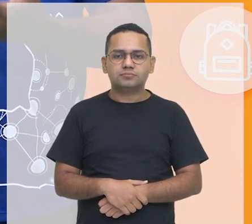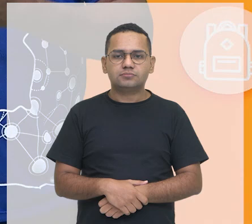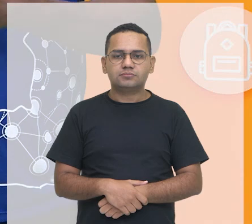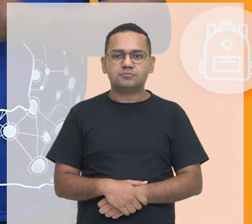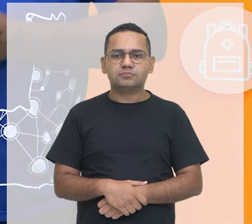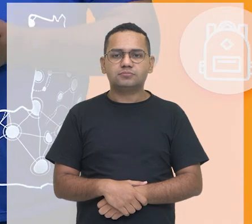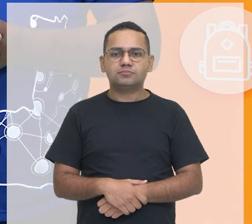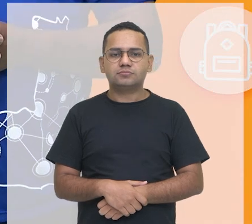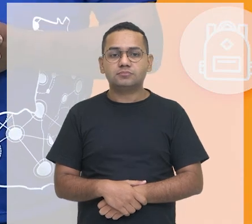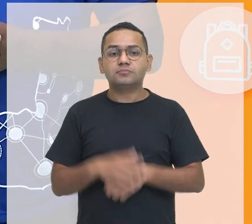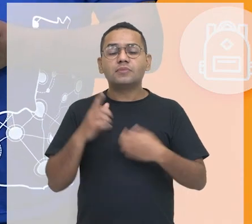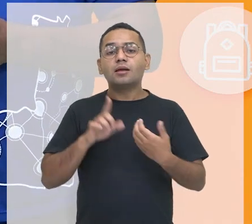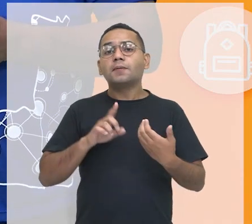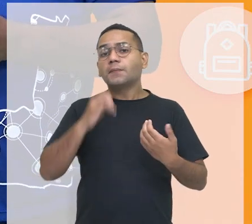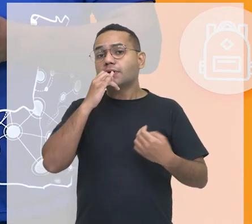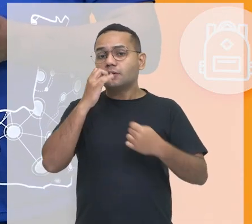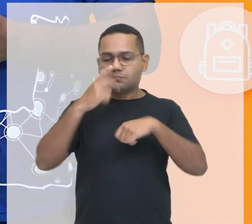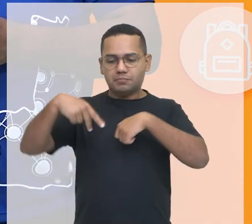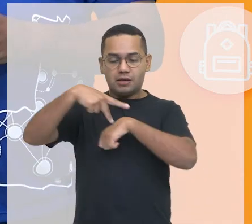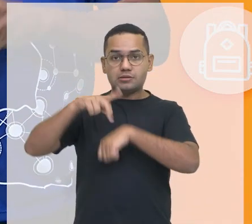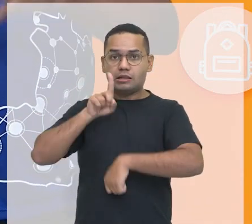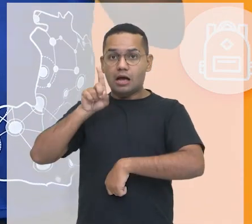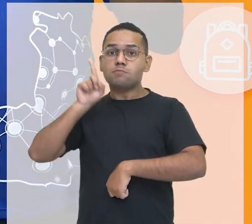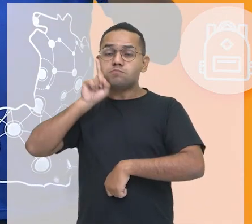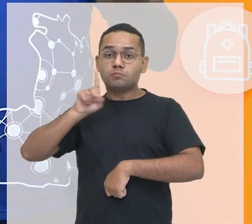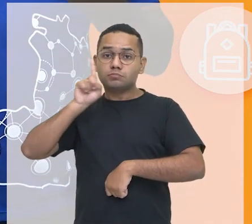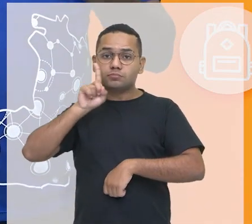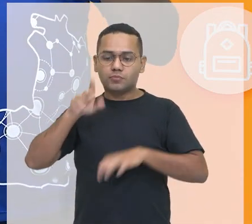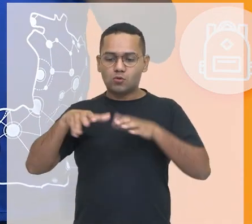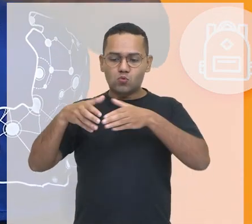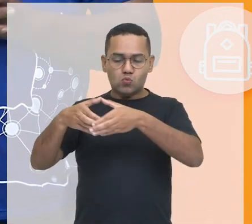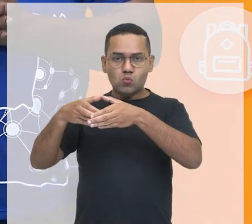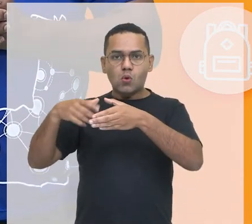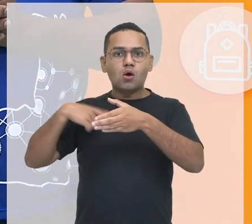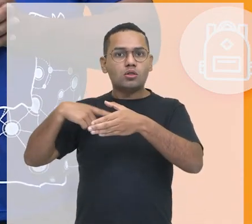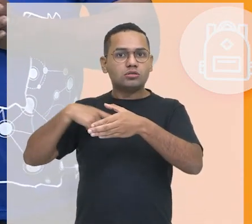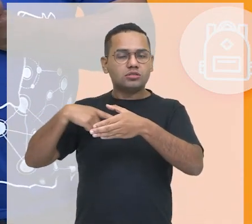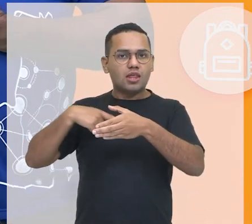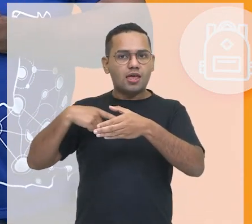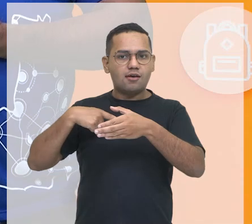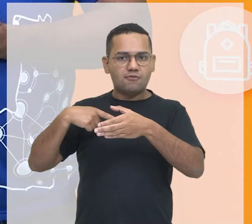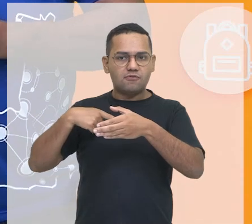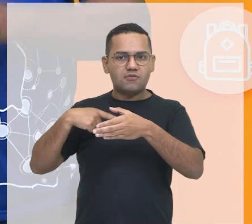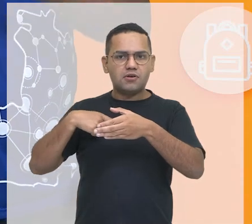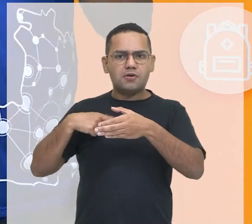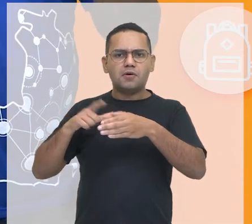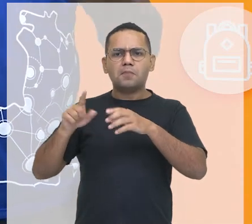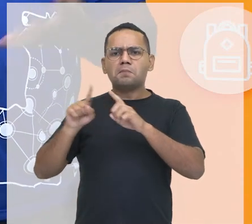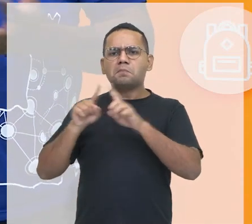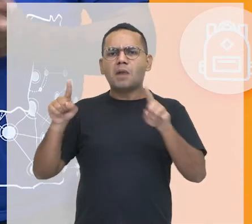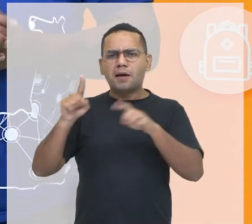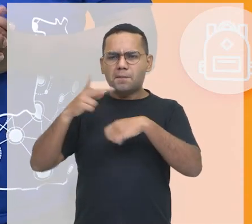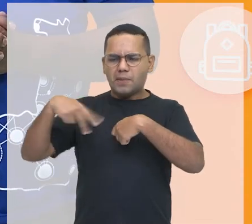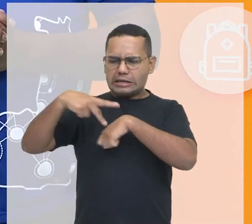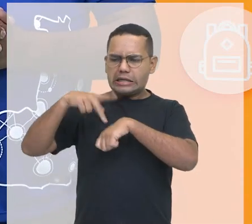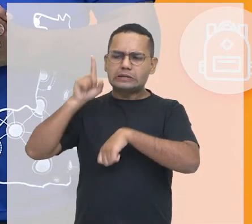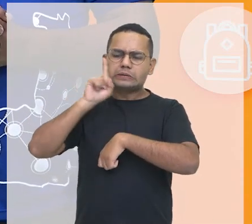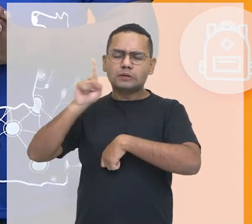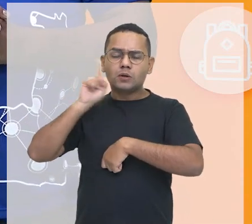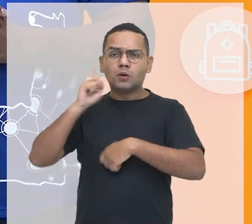direitos civis nos Estados Unidos. Vocês sabem que os Estados Unidos é um país complexo, virou uma